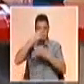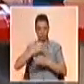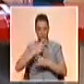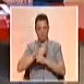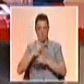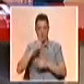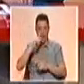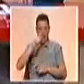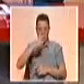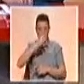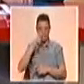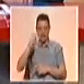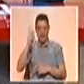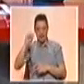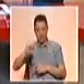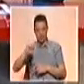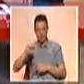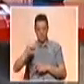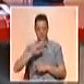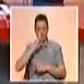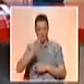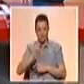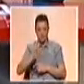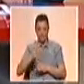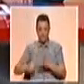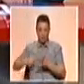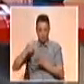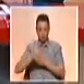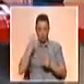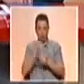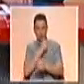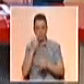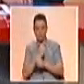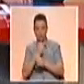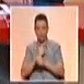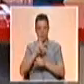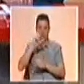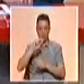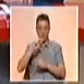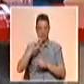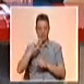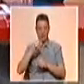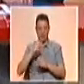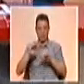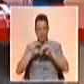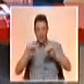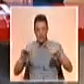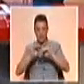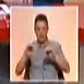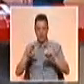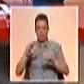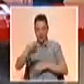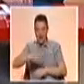por etares convencionais com grandes dispêndios, quer de custos de obra, quer depois, essencialmente, custos de exploração, ao nível até de